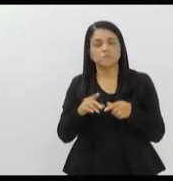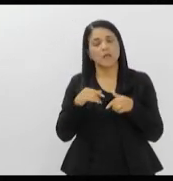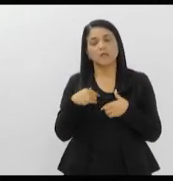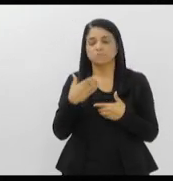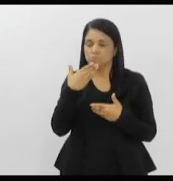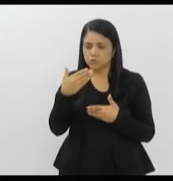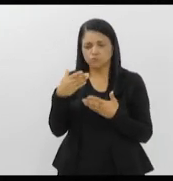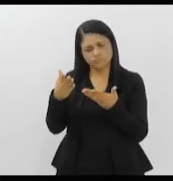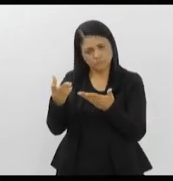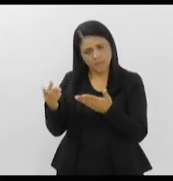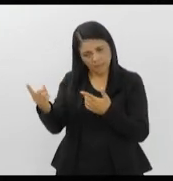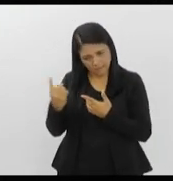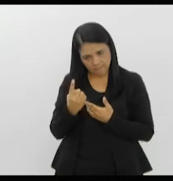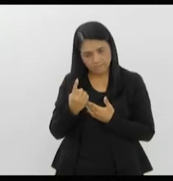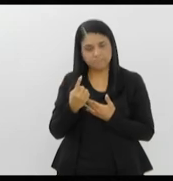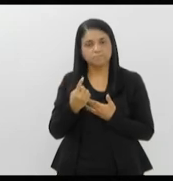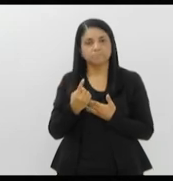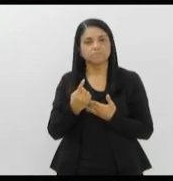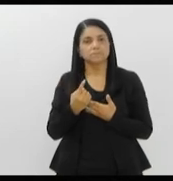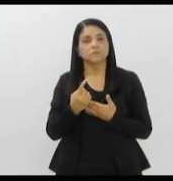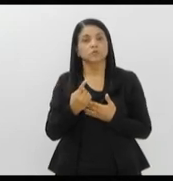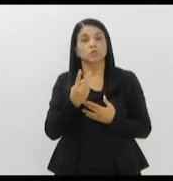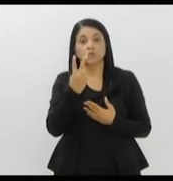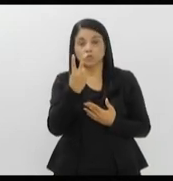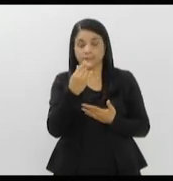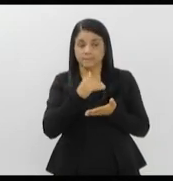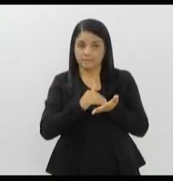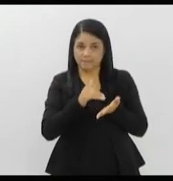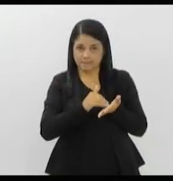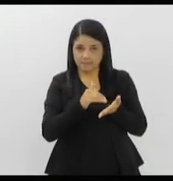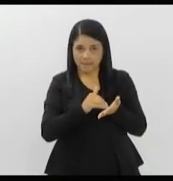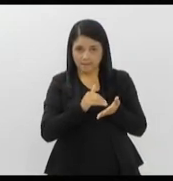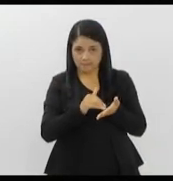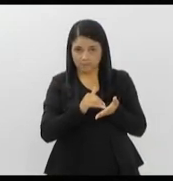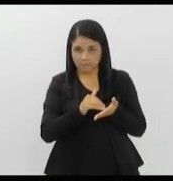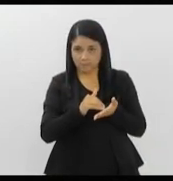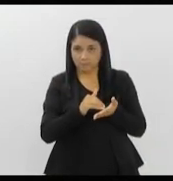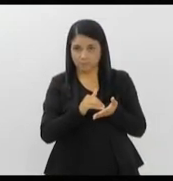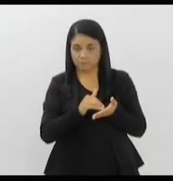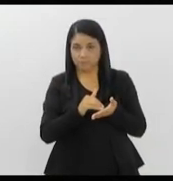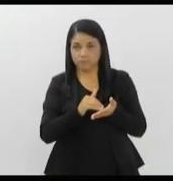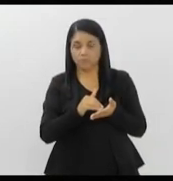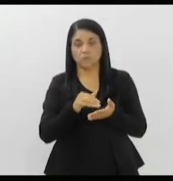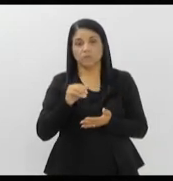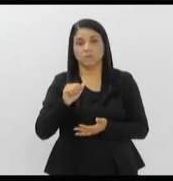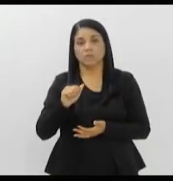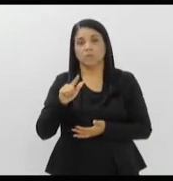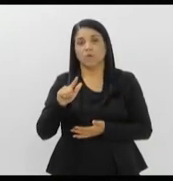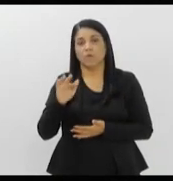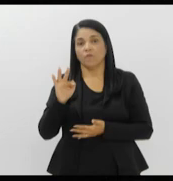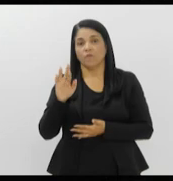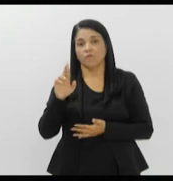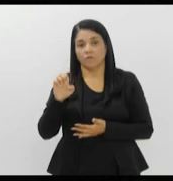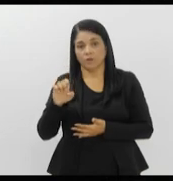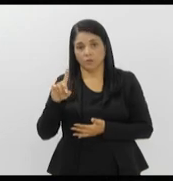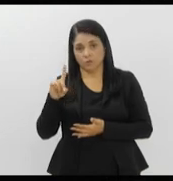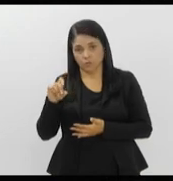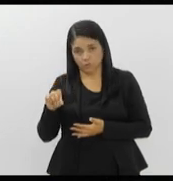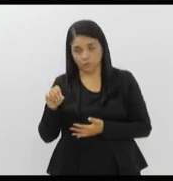entrasse e tinha recebido ele dois secretários. O Alfredo Sirkis, que já